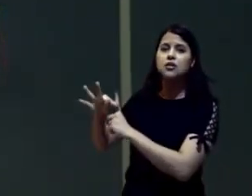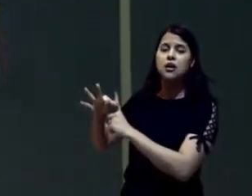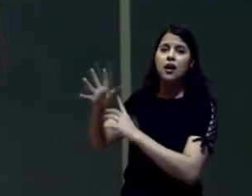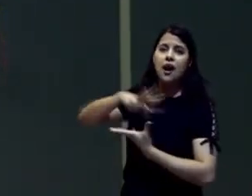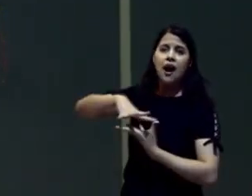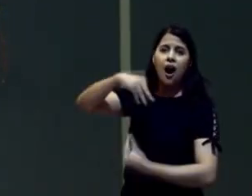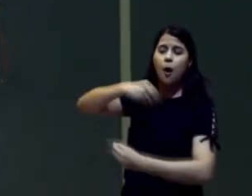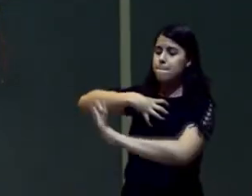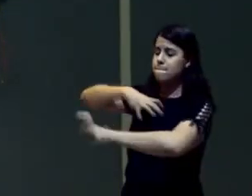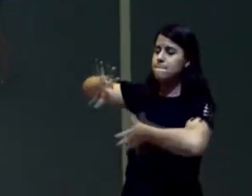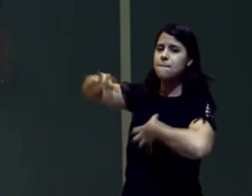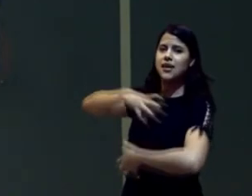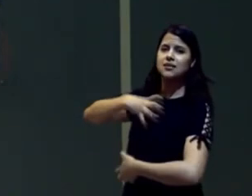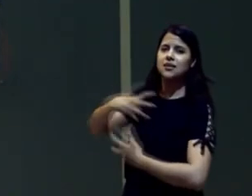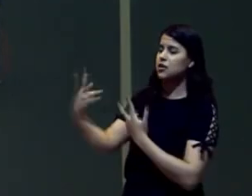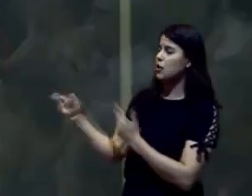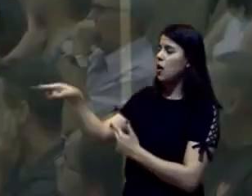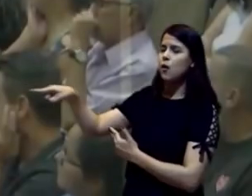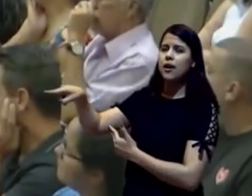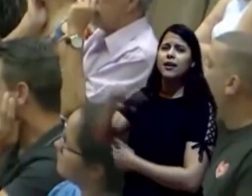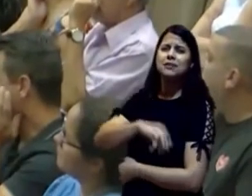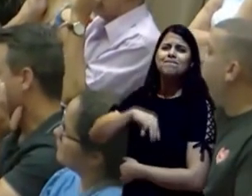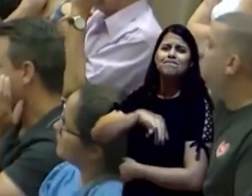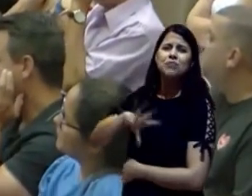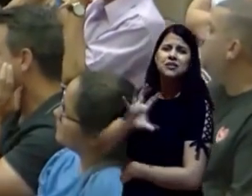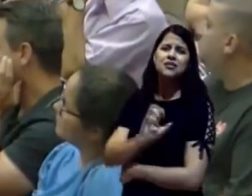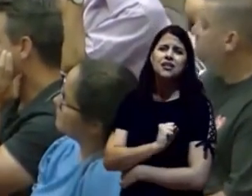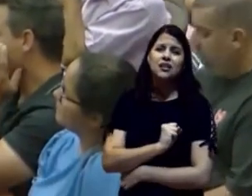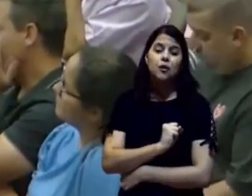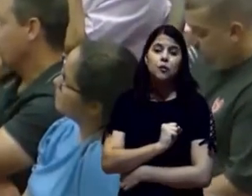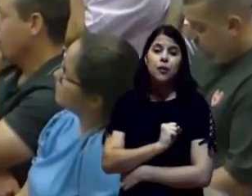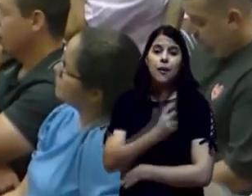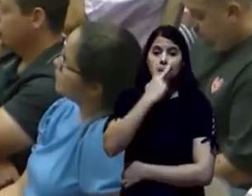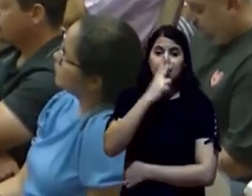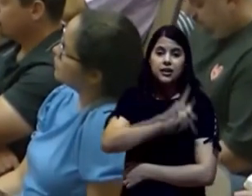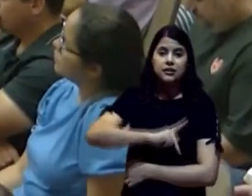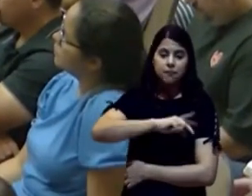que eu. Ele planta a alma missionária dentro do coração de Timóteo.